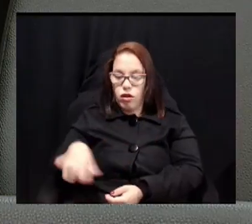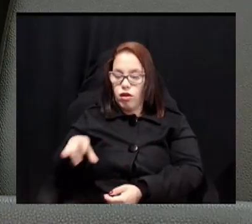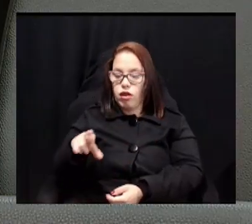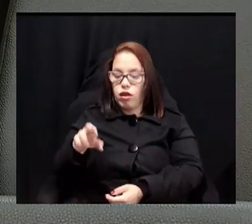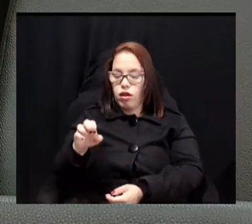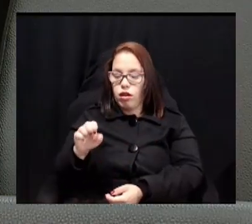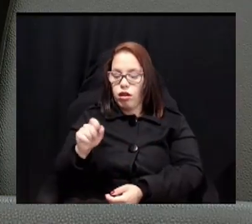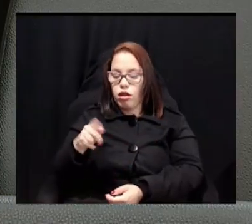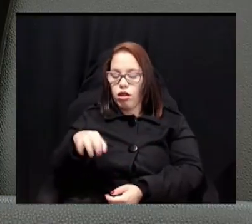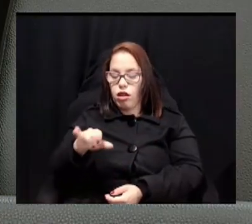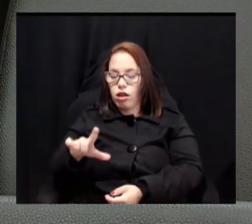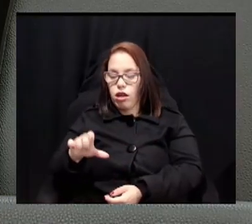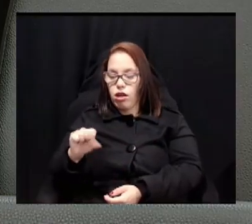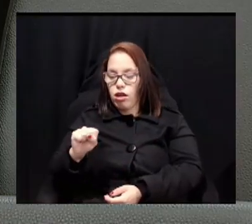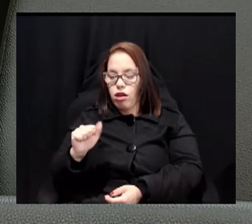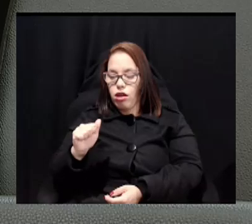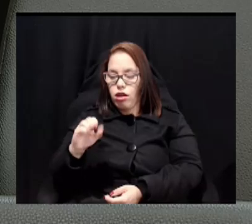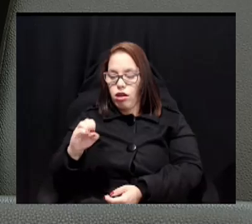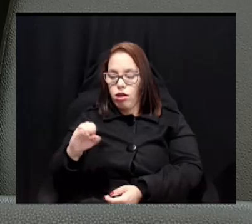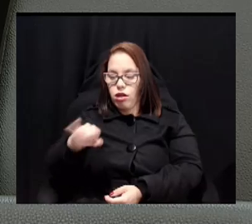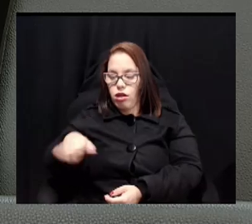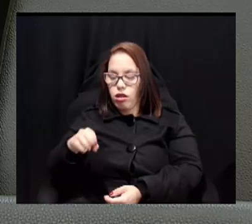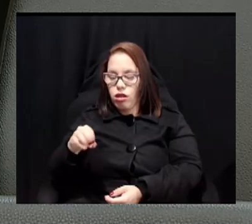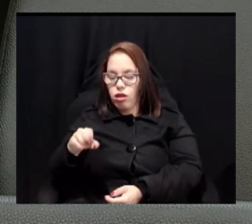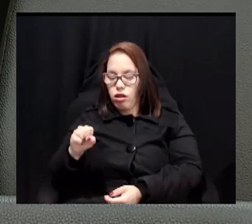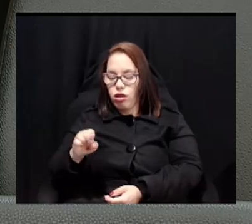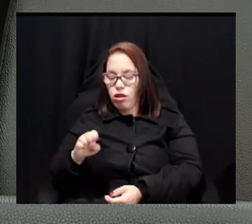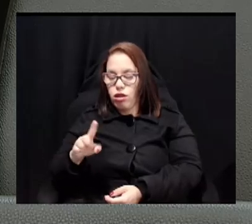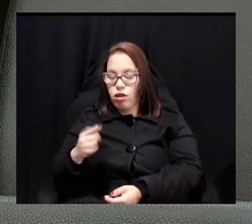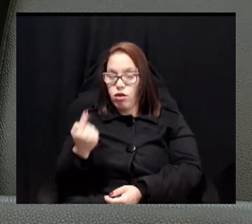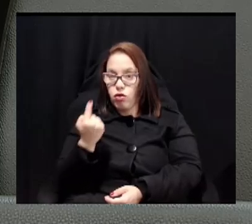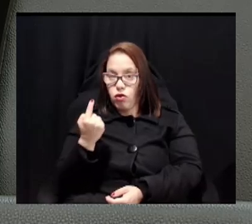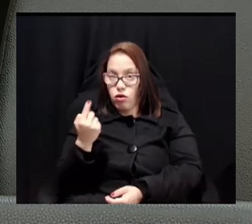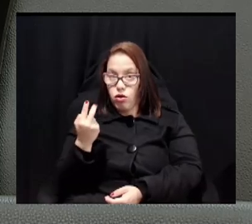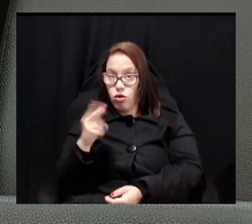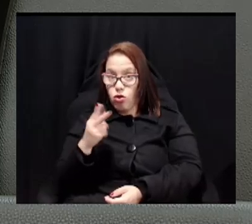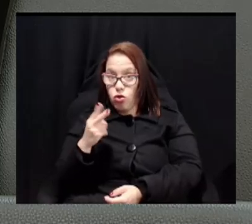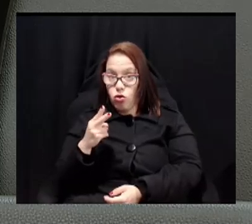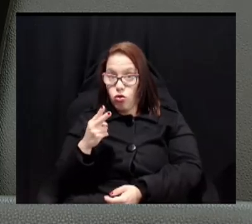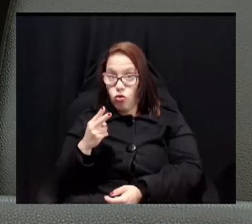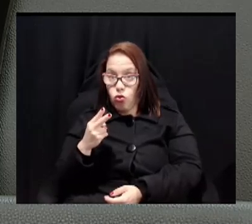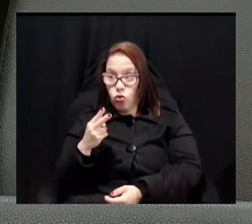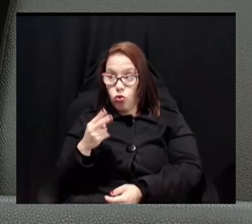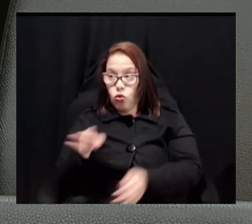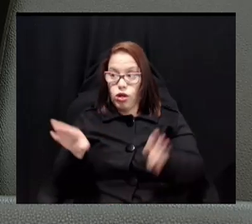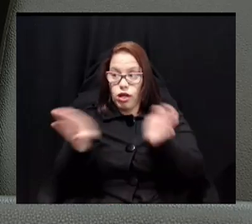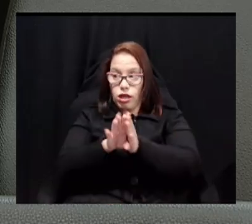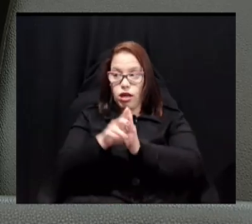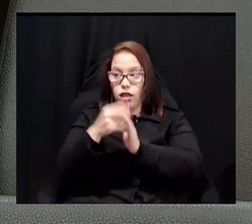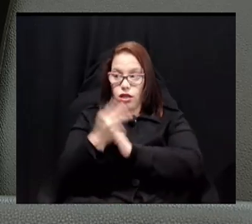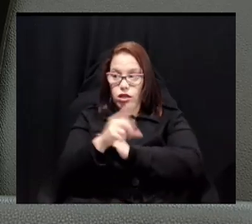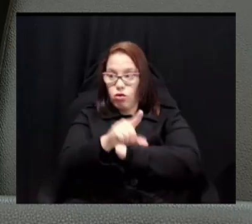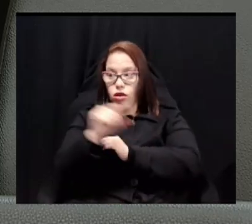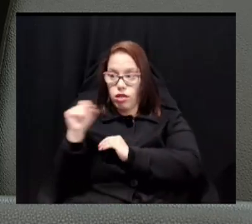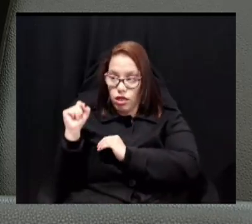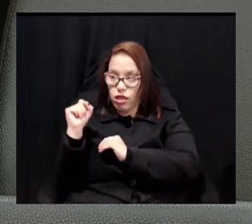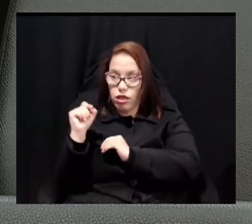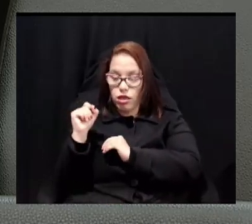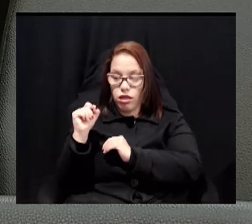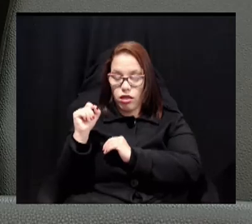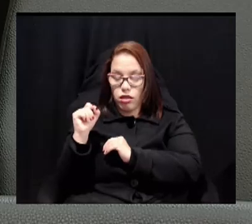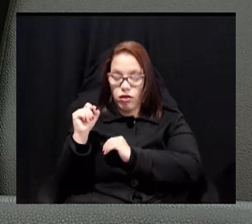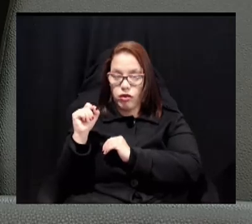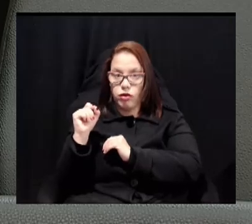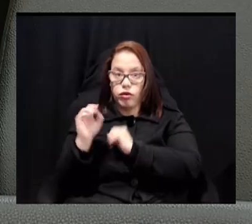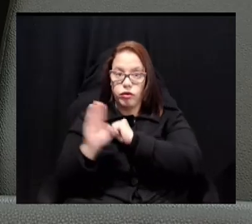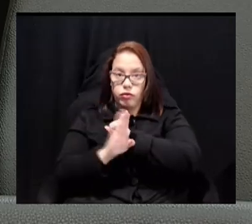interessante. Ele tem apenas duas entradas e saídas, tá? E é um bairro